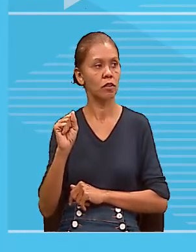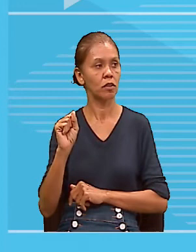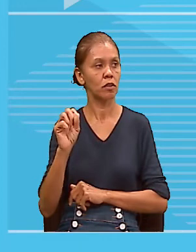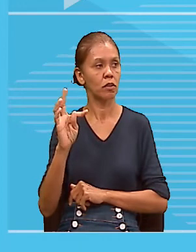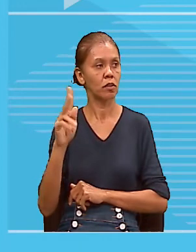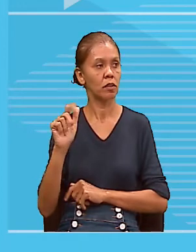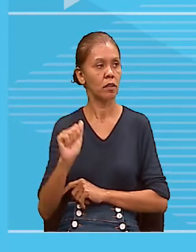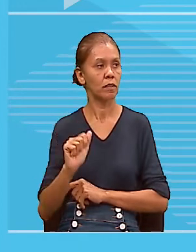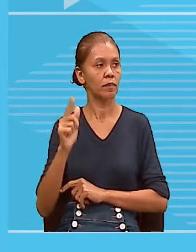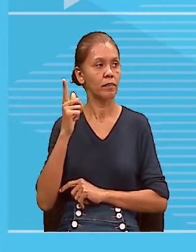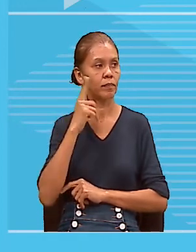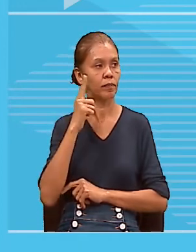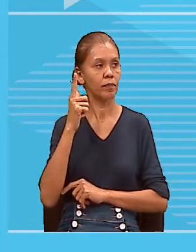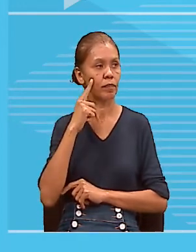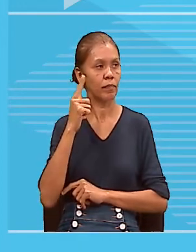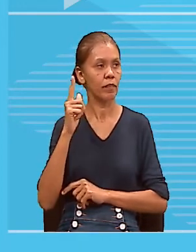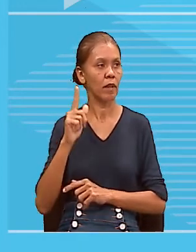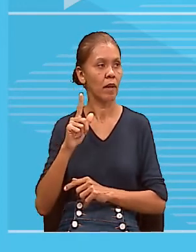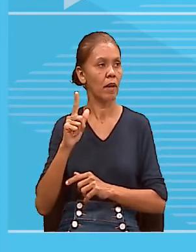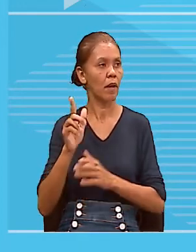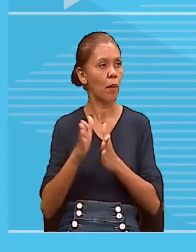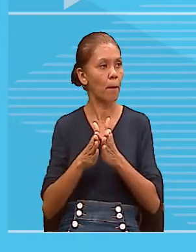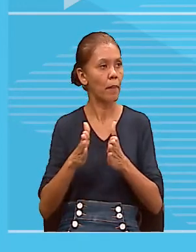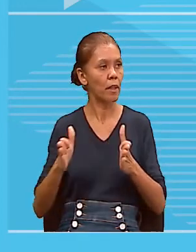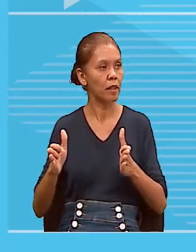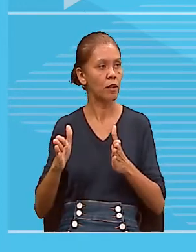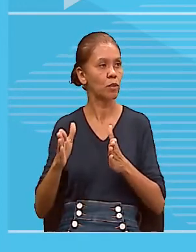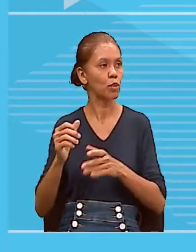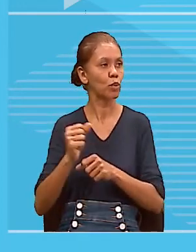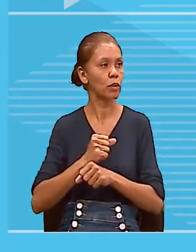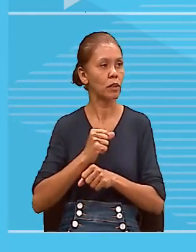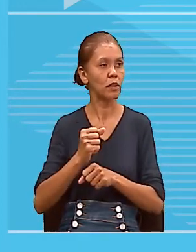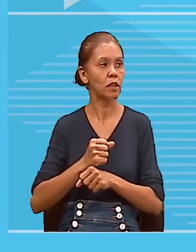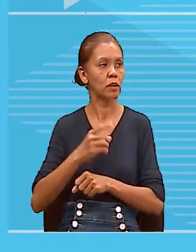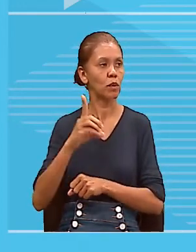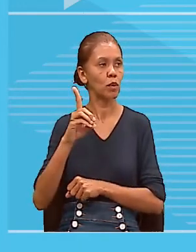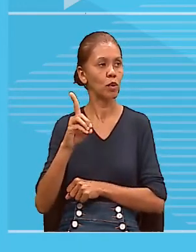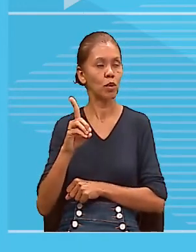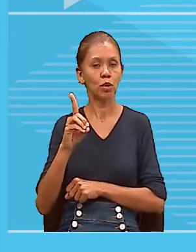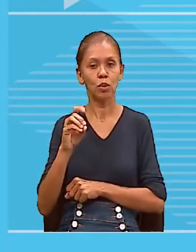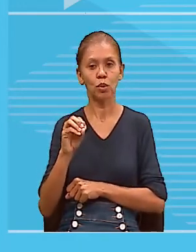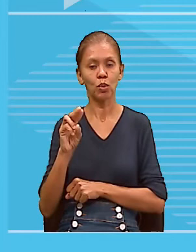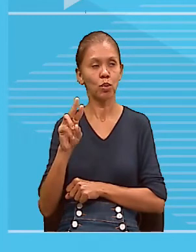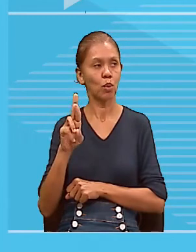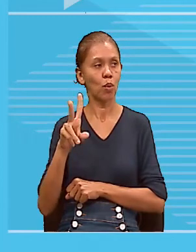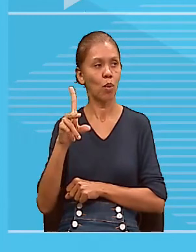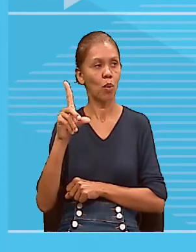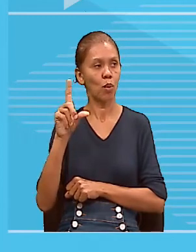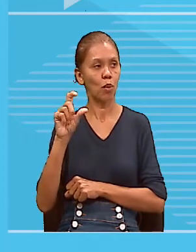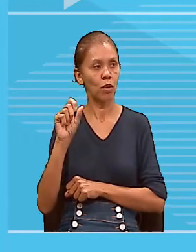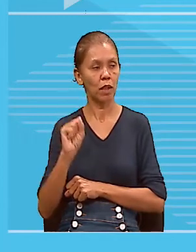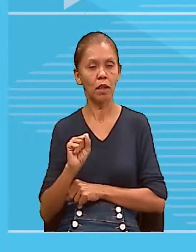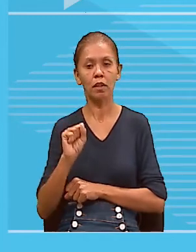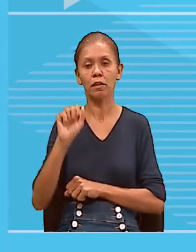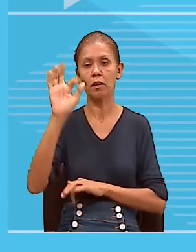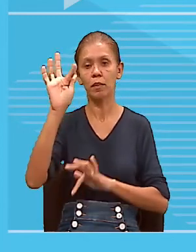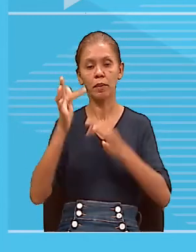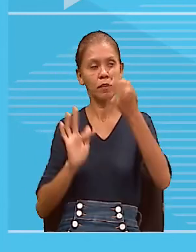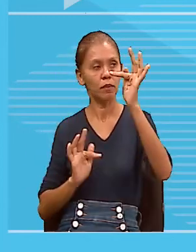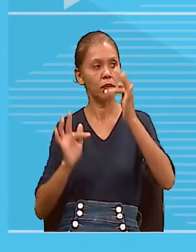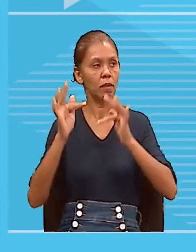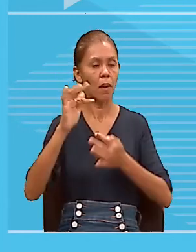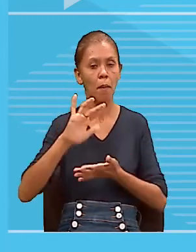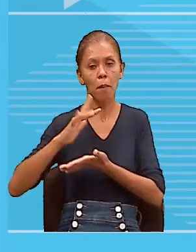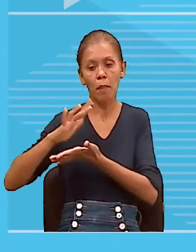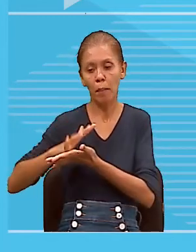parece que o brasileiro se reinventava dos carnavais das escolas de samba no rio de São Paulo